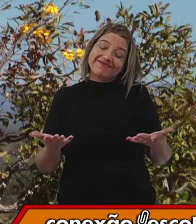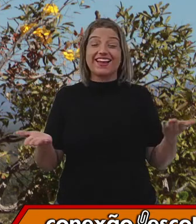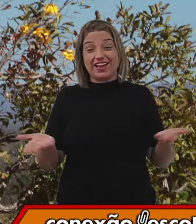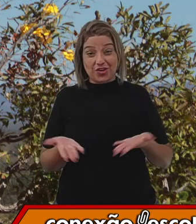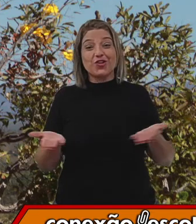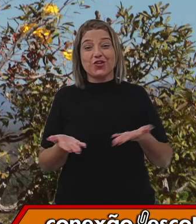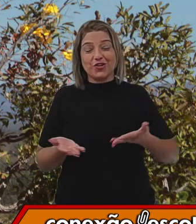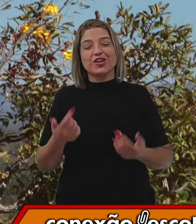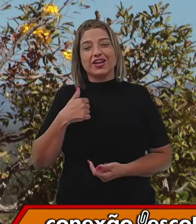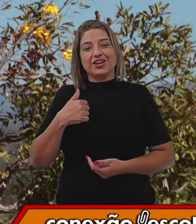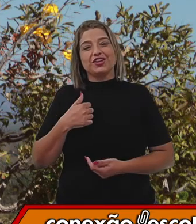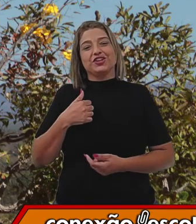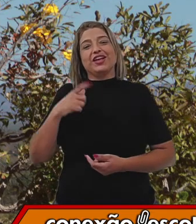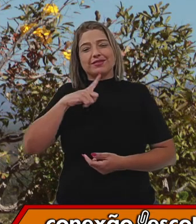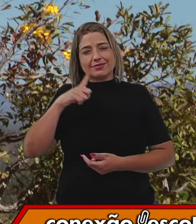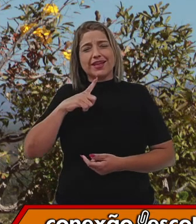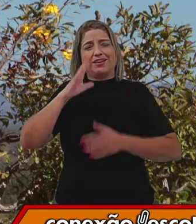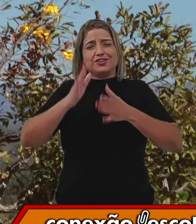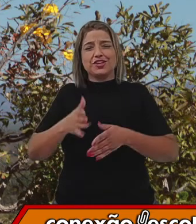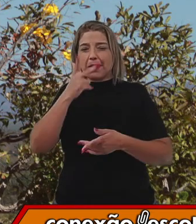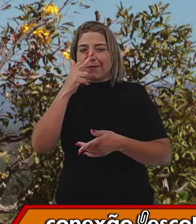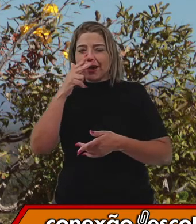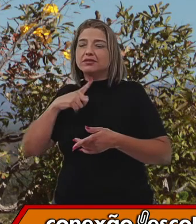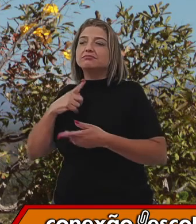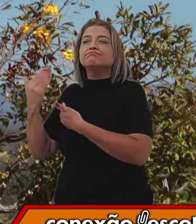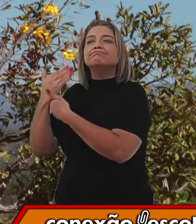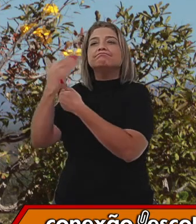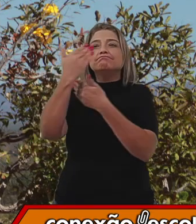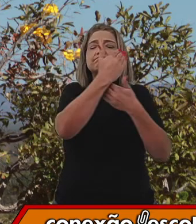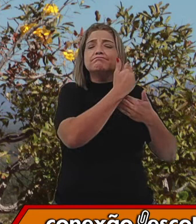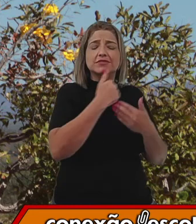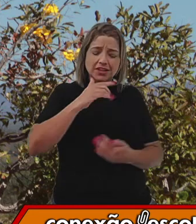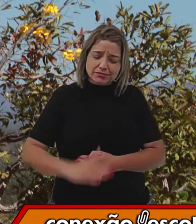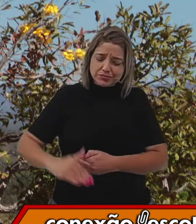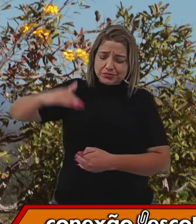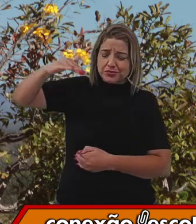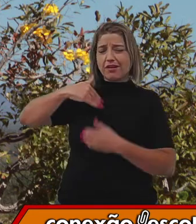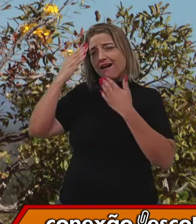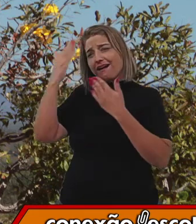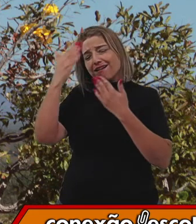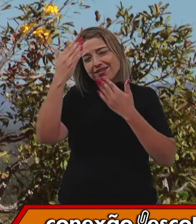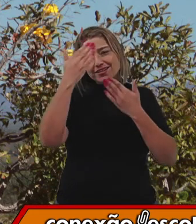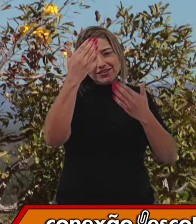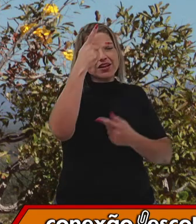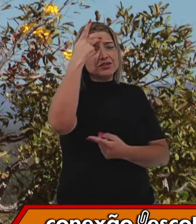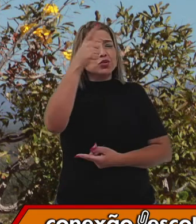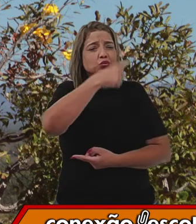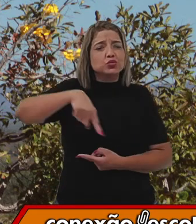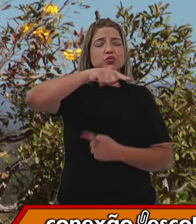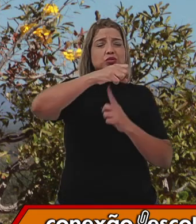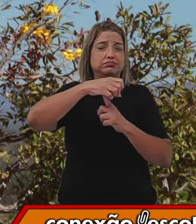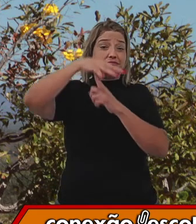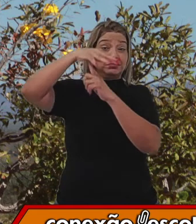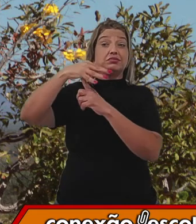eu realmente sou resultado de muitas mãos e sou muito agradecida a todos os tropeiros, a todo o pessoal de